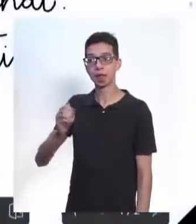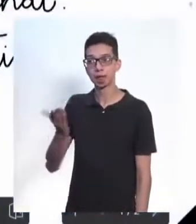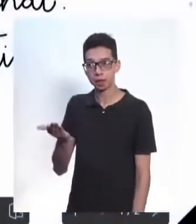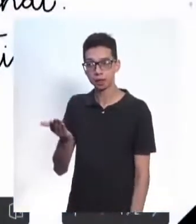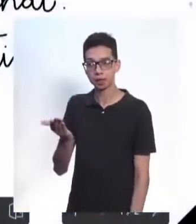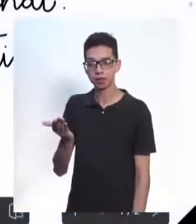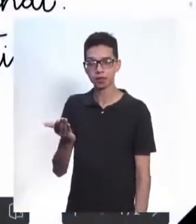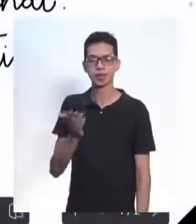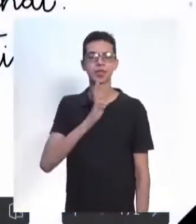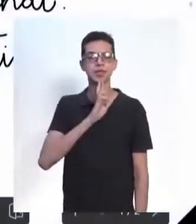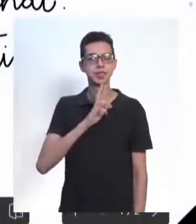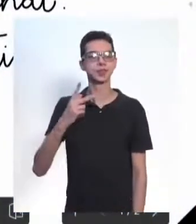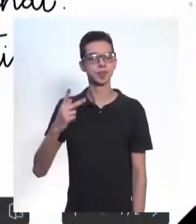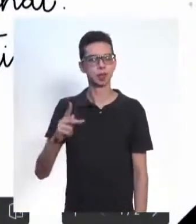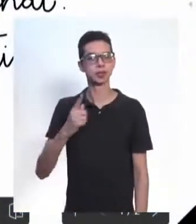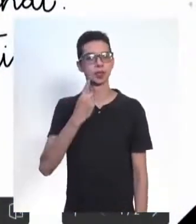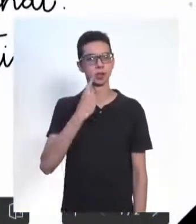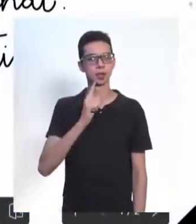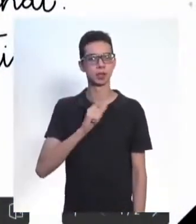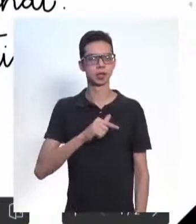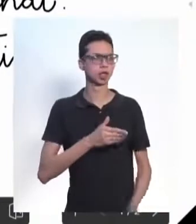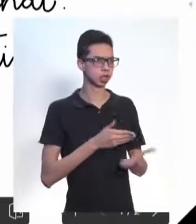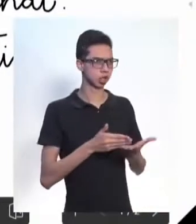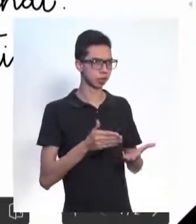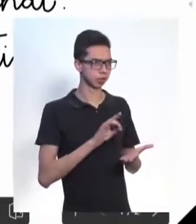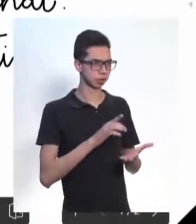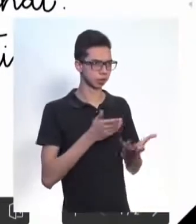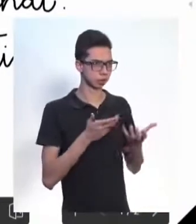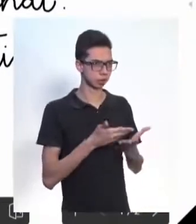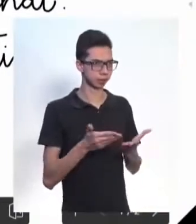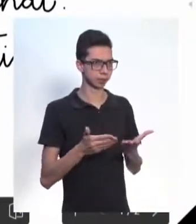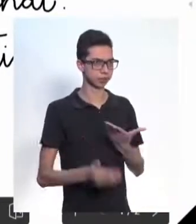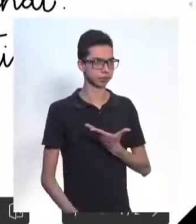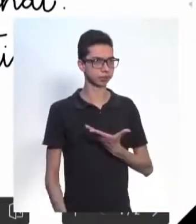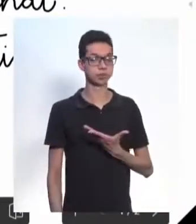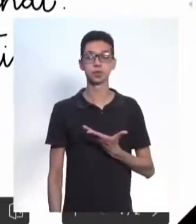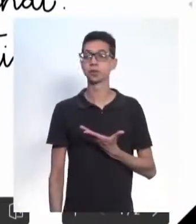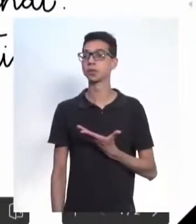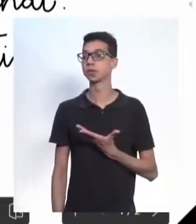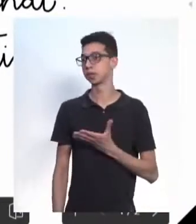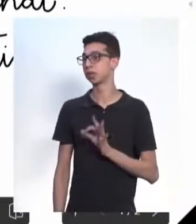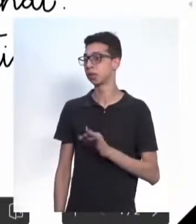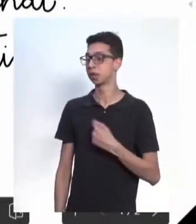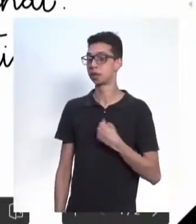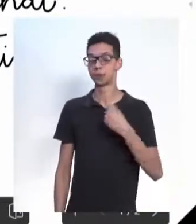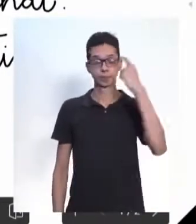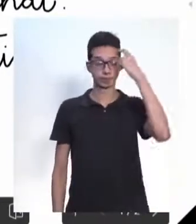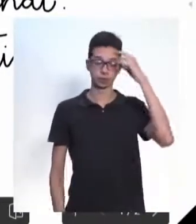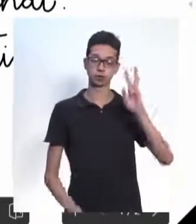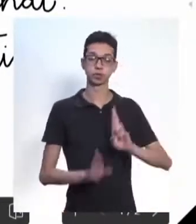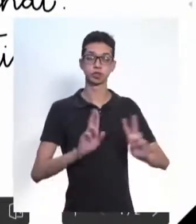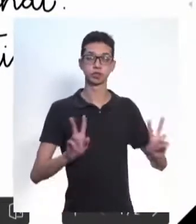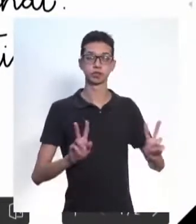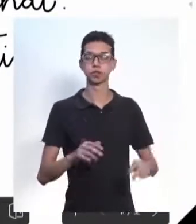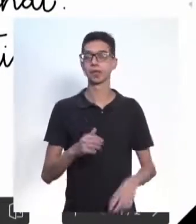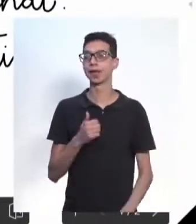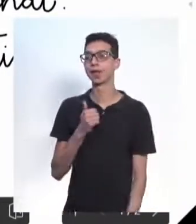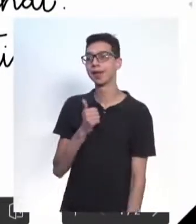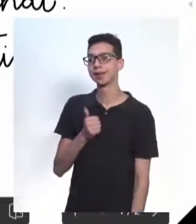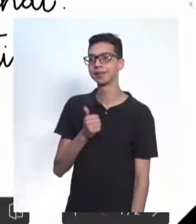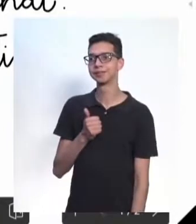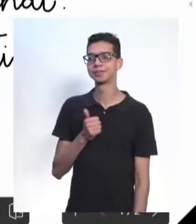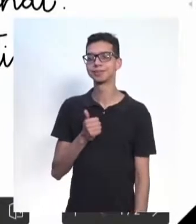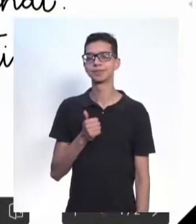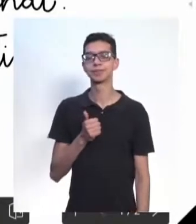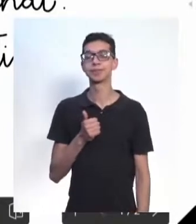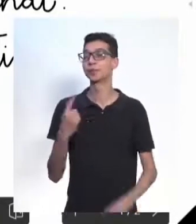Só Sua isso? resposta é essa. Você quer daí. começar com essa? É. Tá, eu tinha pensado em começar diferente. Ah, tá Sua bom. resposta,